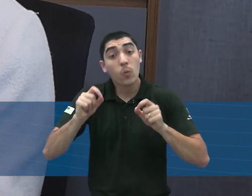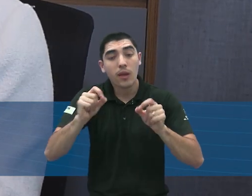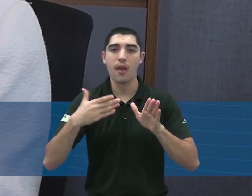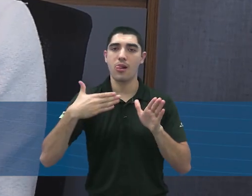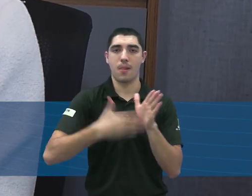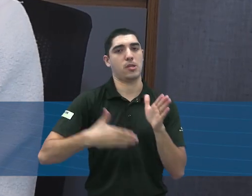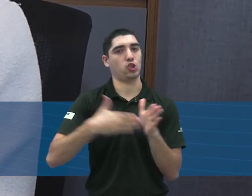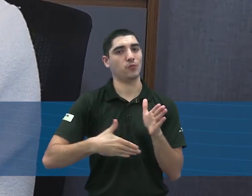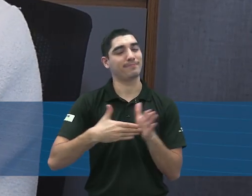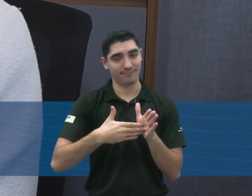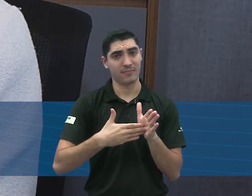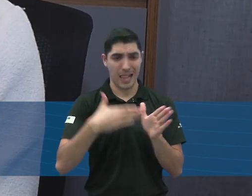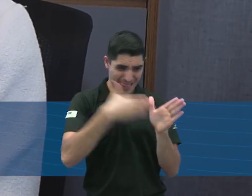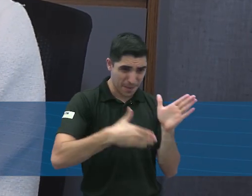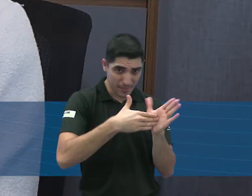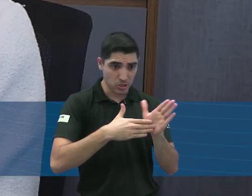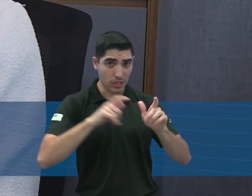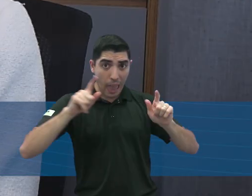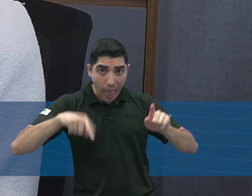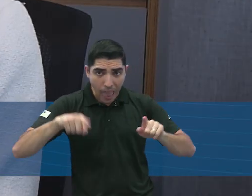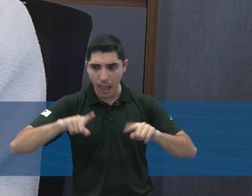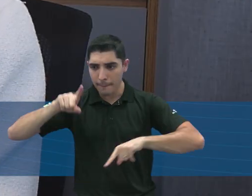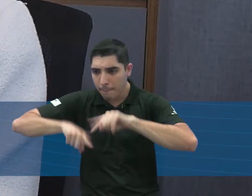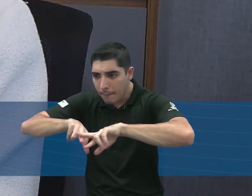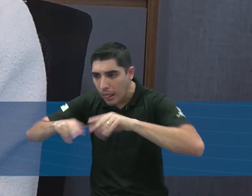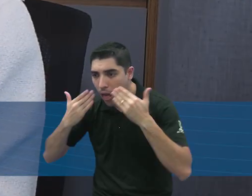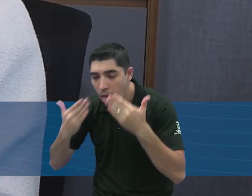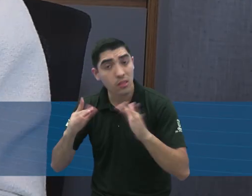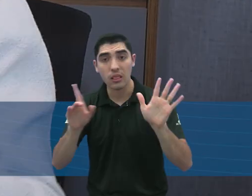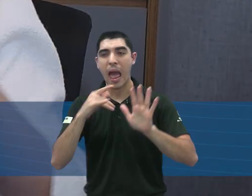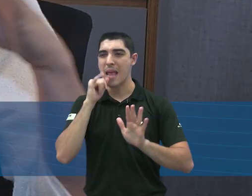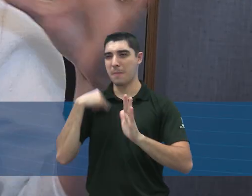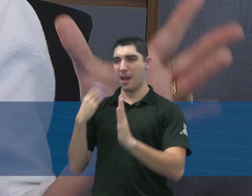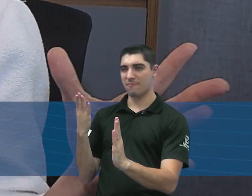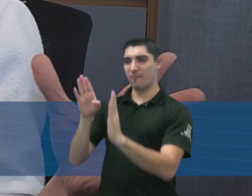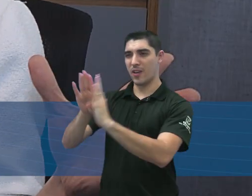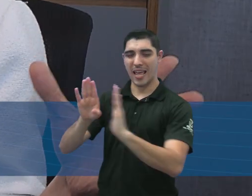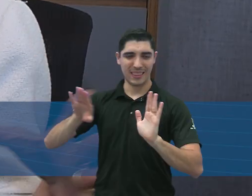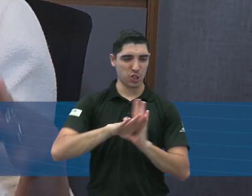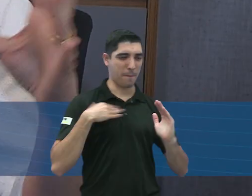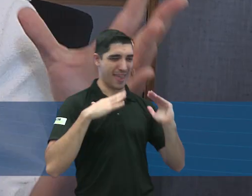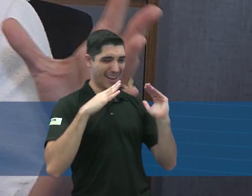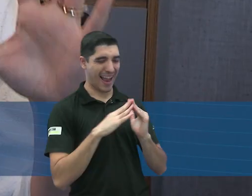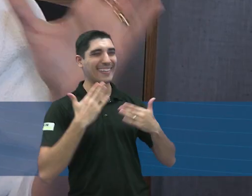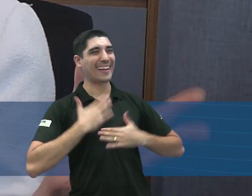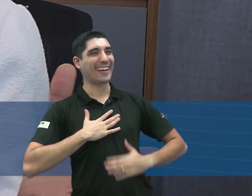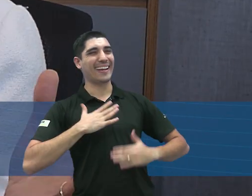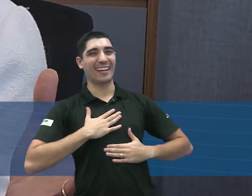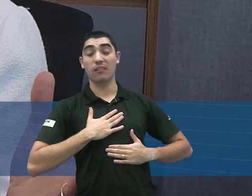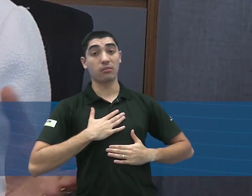limites, porque o limite ele não vai ser material. Não é a porta que se fecha e eu estou dentro da minha casa num ambiente que é